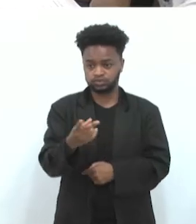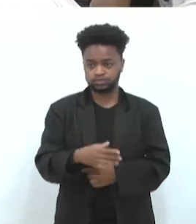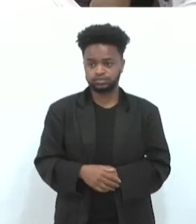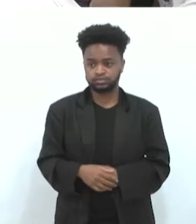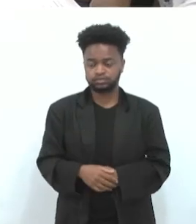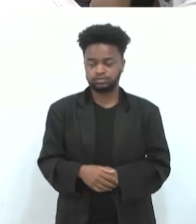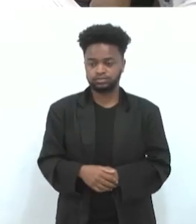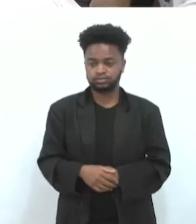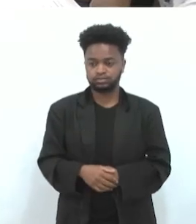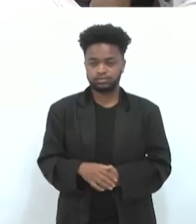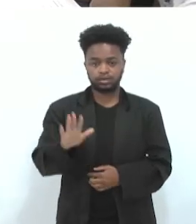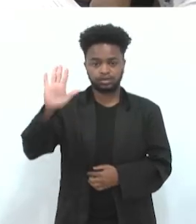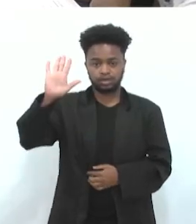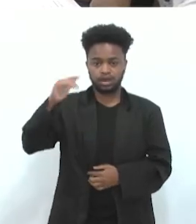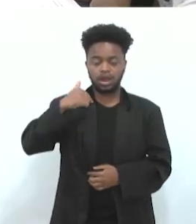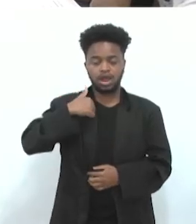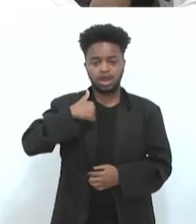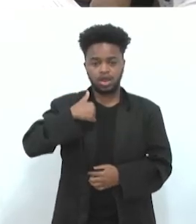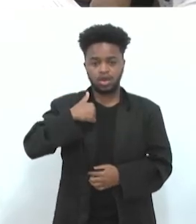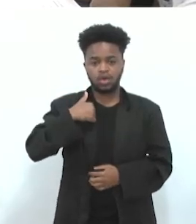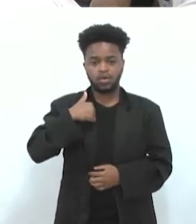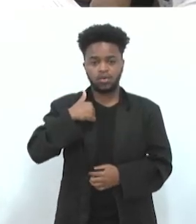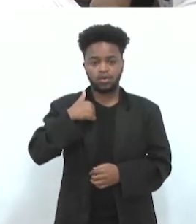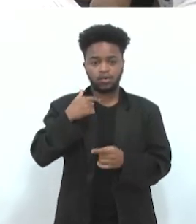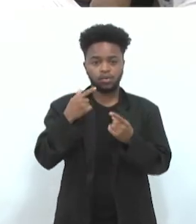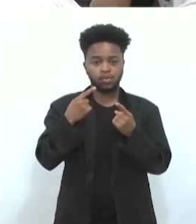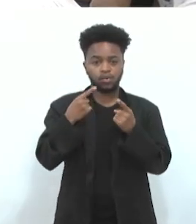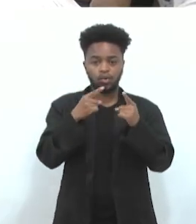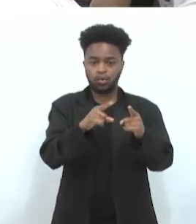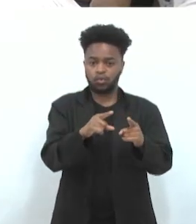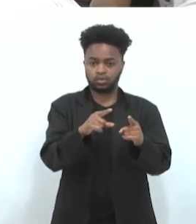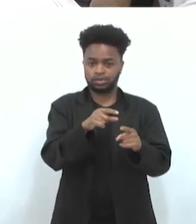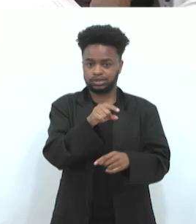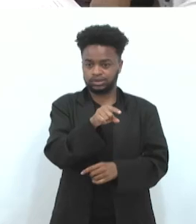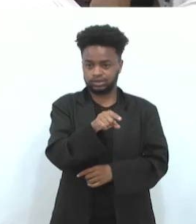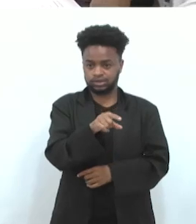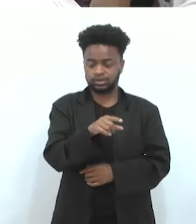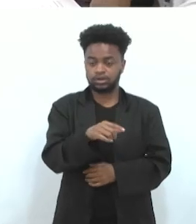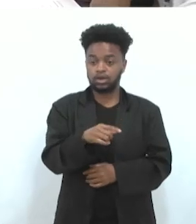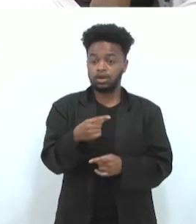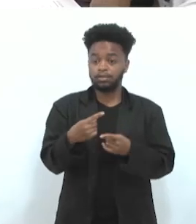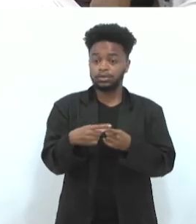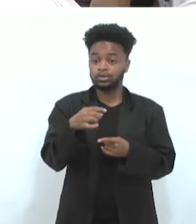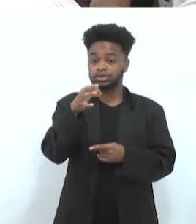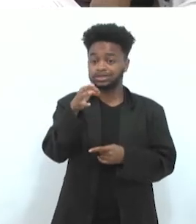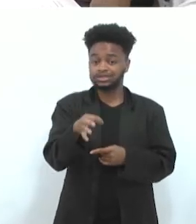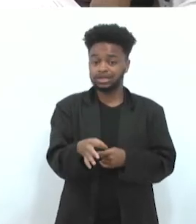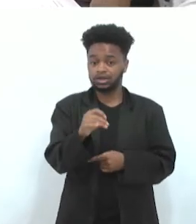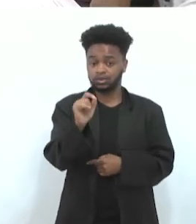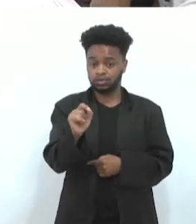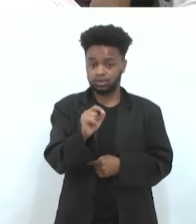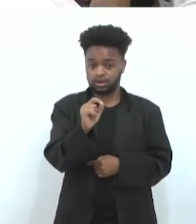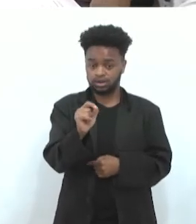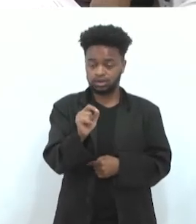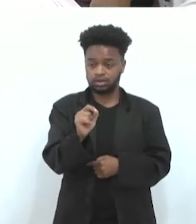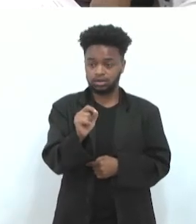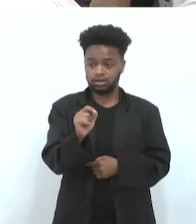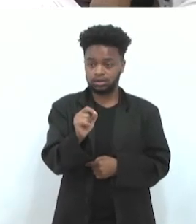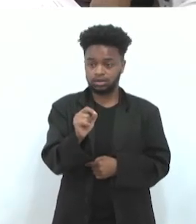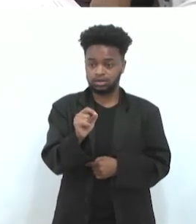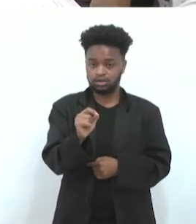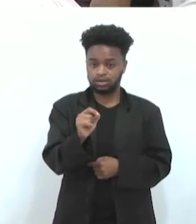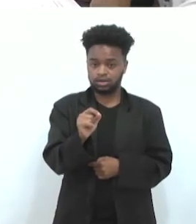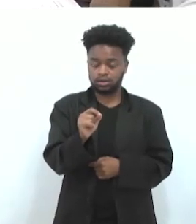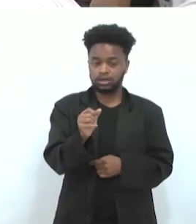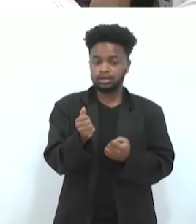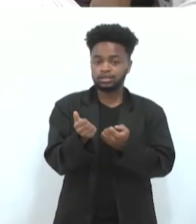Senhor presidente, eu quero protestar em relação a essa história. O certo é alimentar 2 coelhos